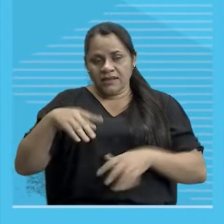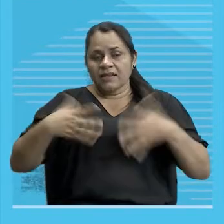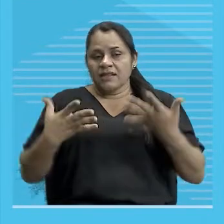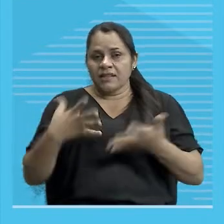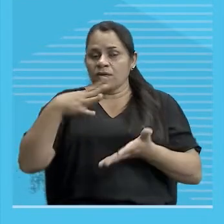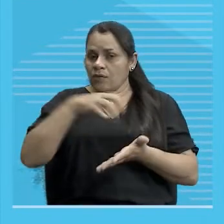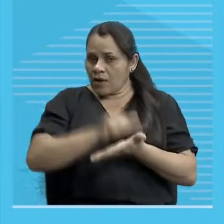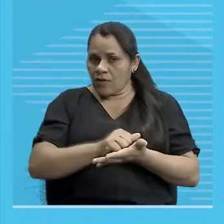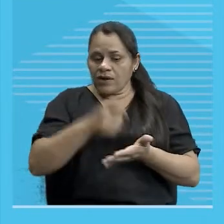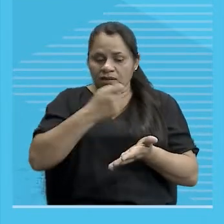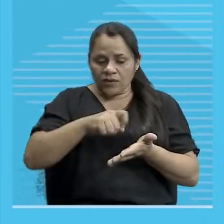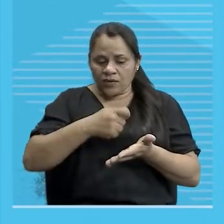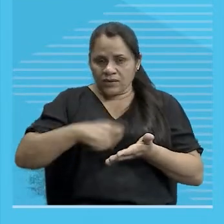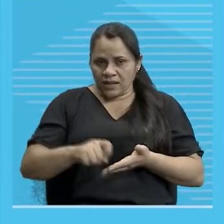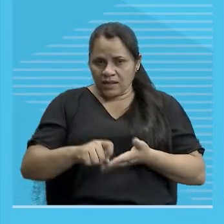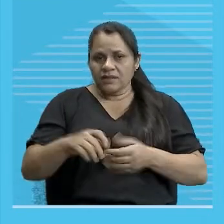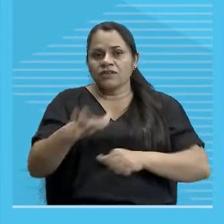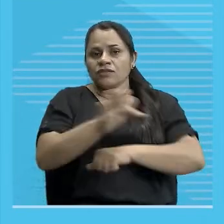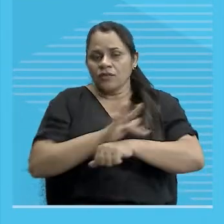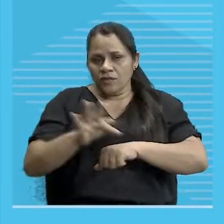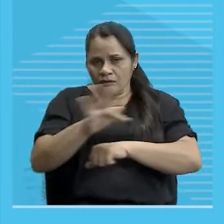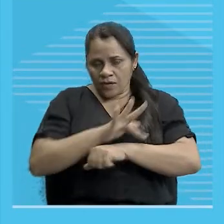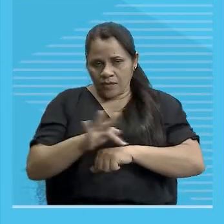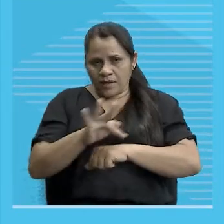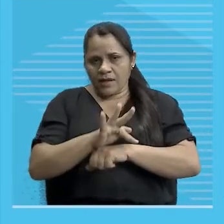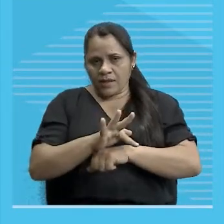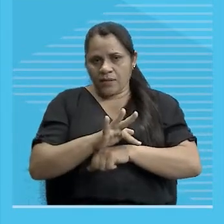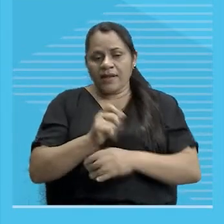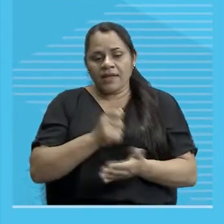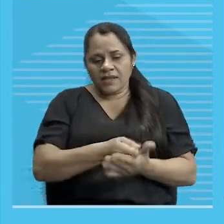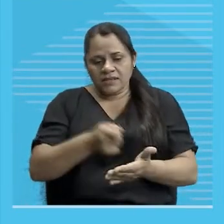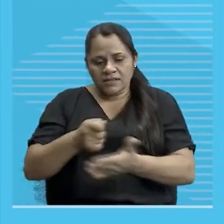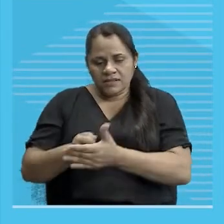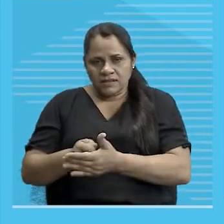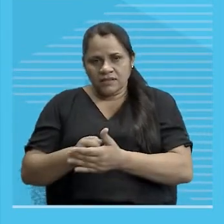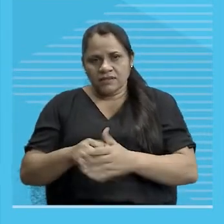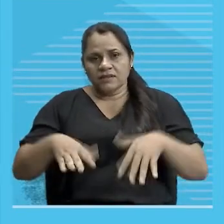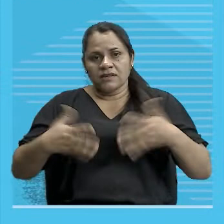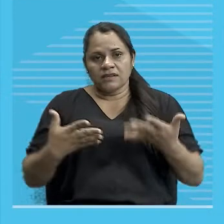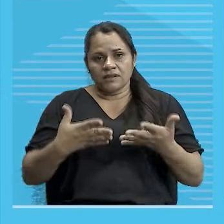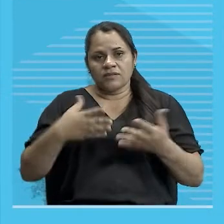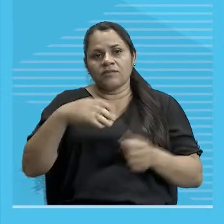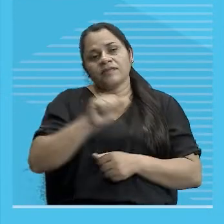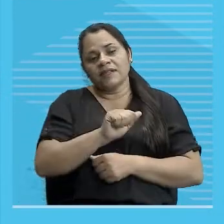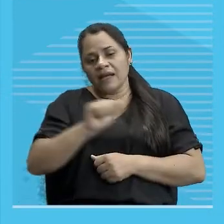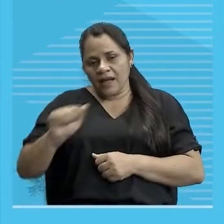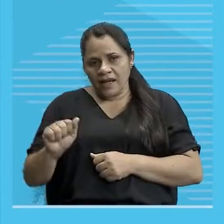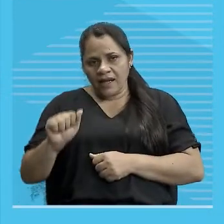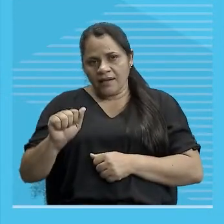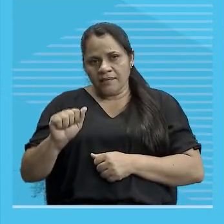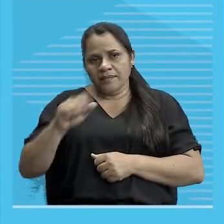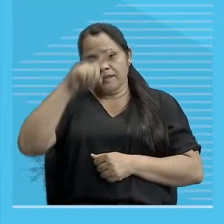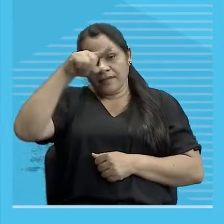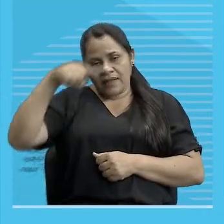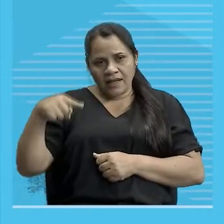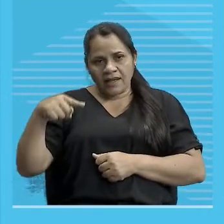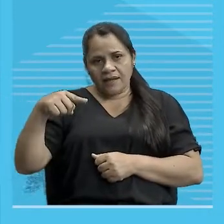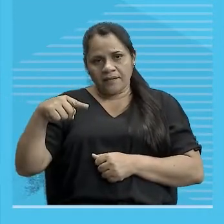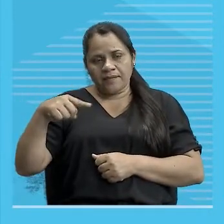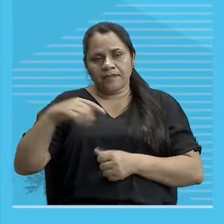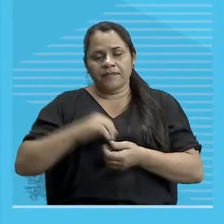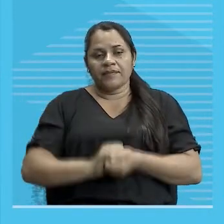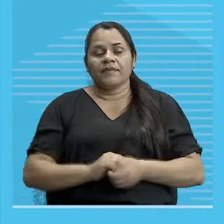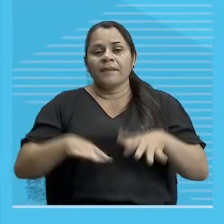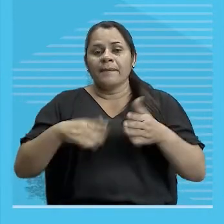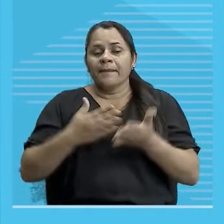que se trata de as fundidos ou a preposição junto com o artigo, não precisa ler a, ela a. Mas a gente vai